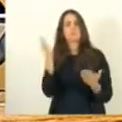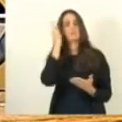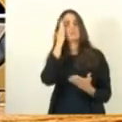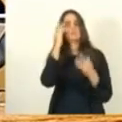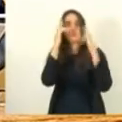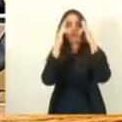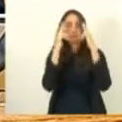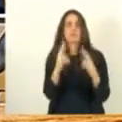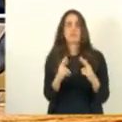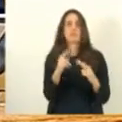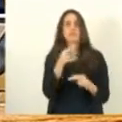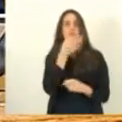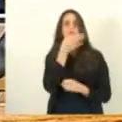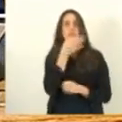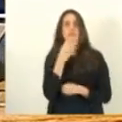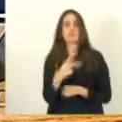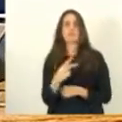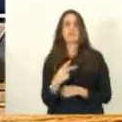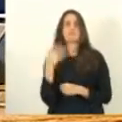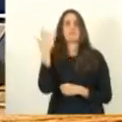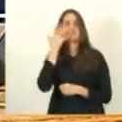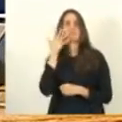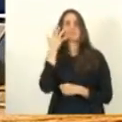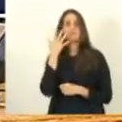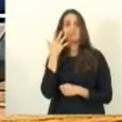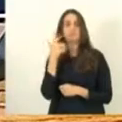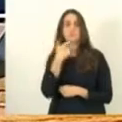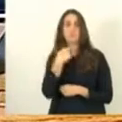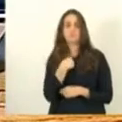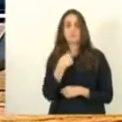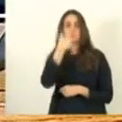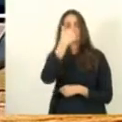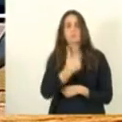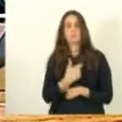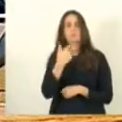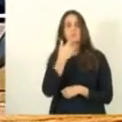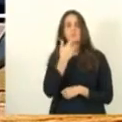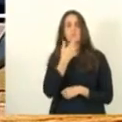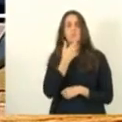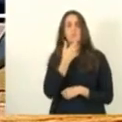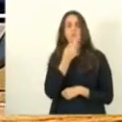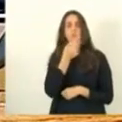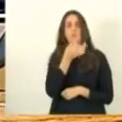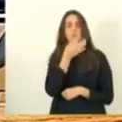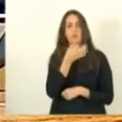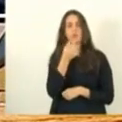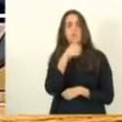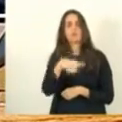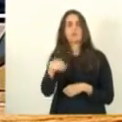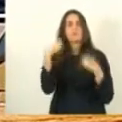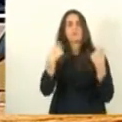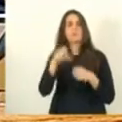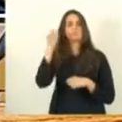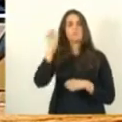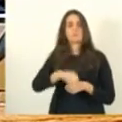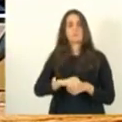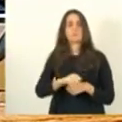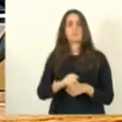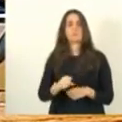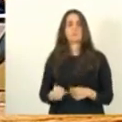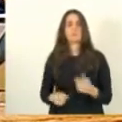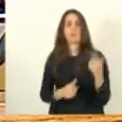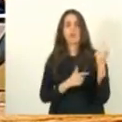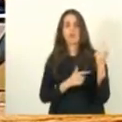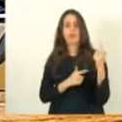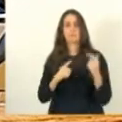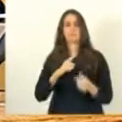souberam entender o posicionamento. E o nosso posicionamento é: vocês precisam sim desse porte de